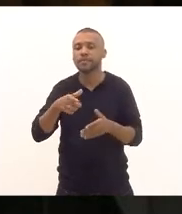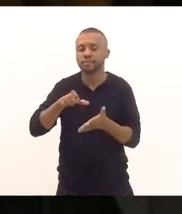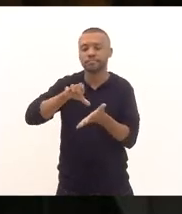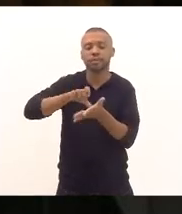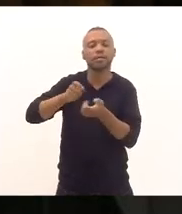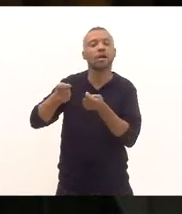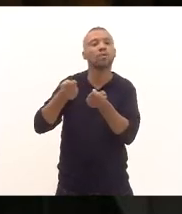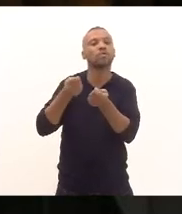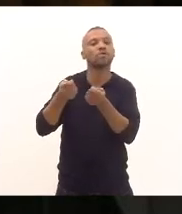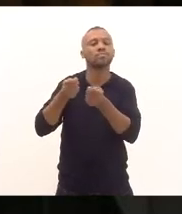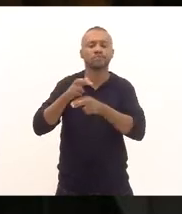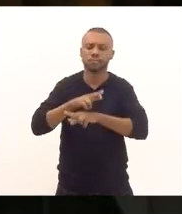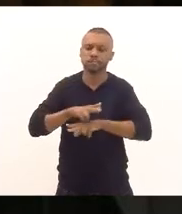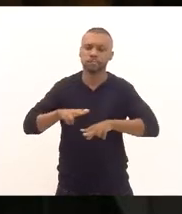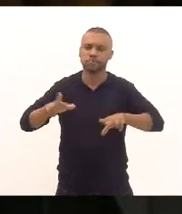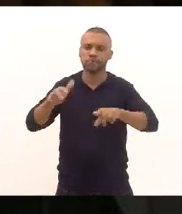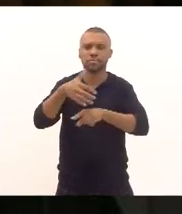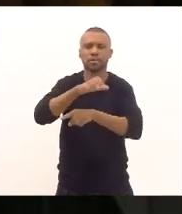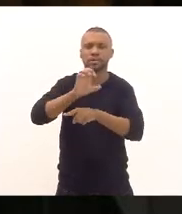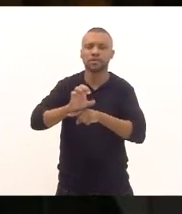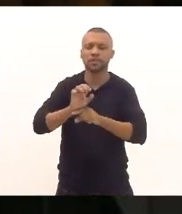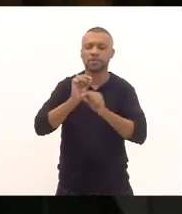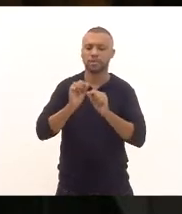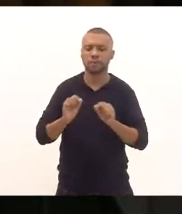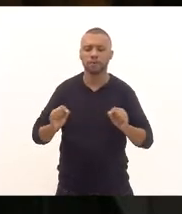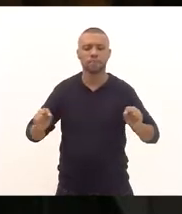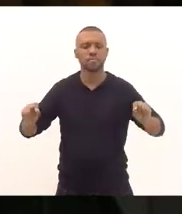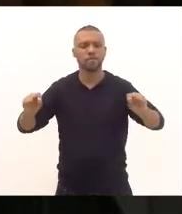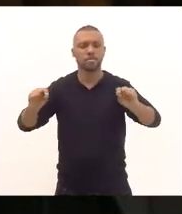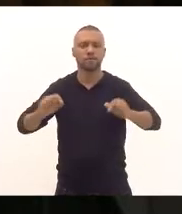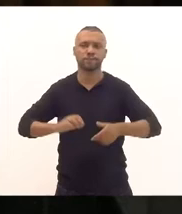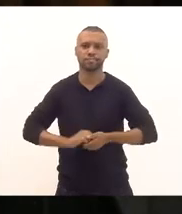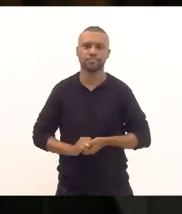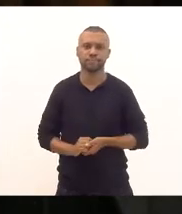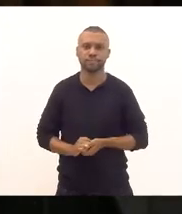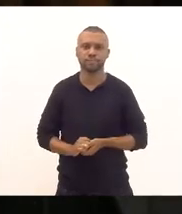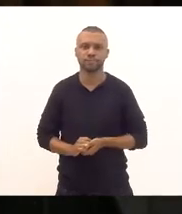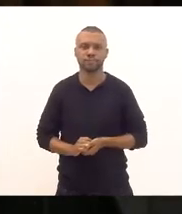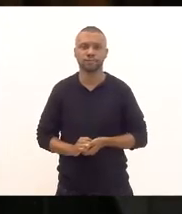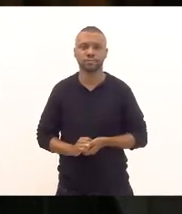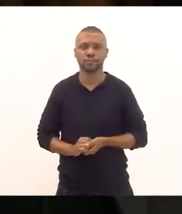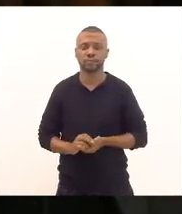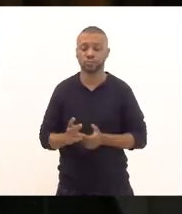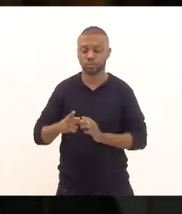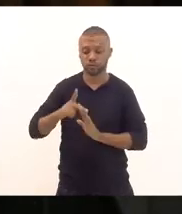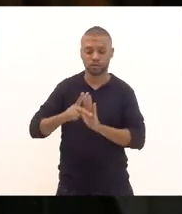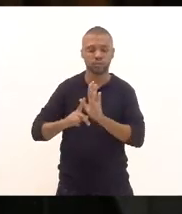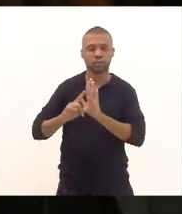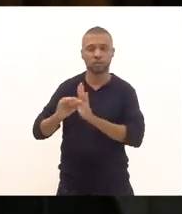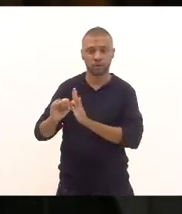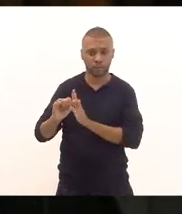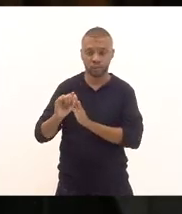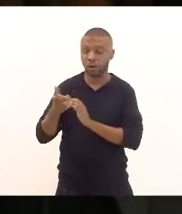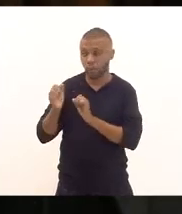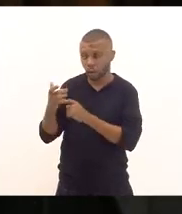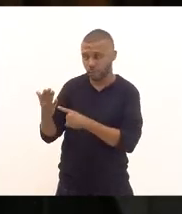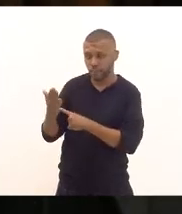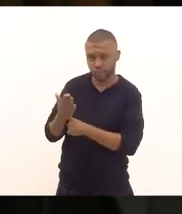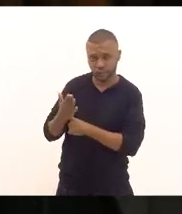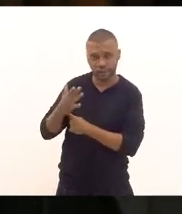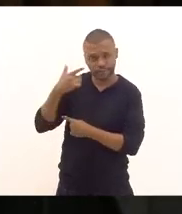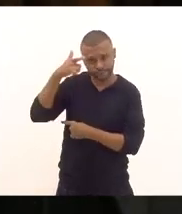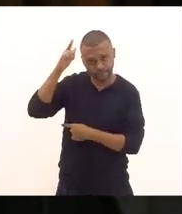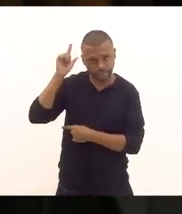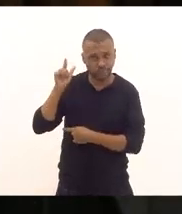vários Estados e o nosso projeto Deputado Luiz Paulo me corrija ele